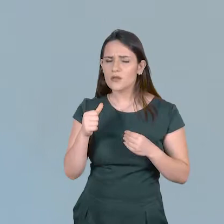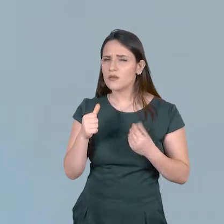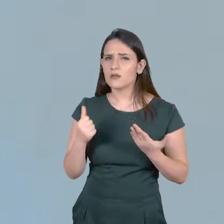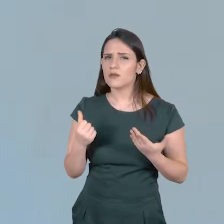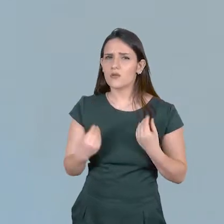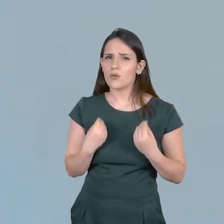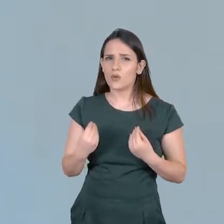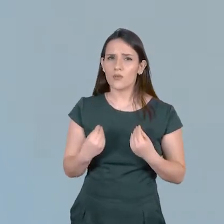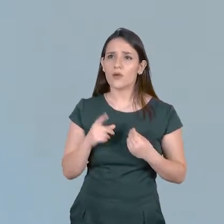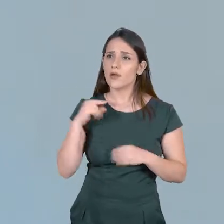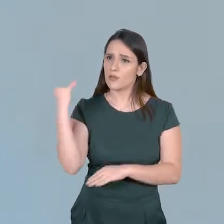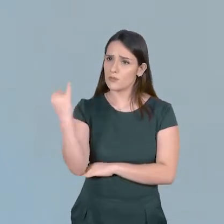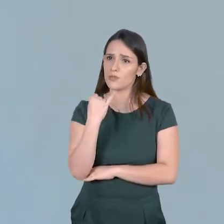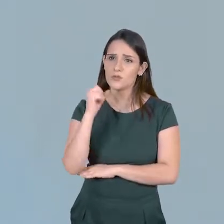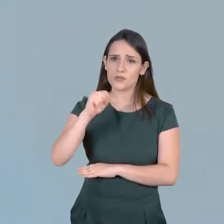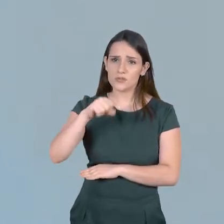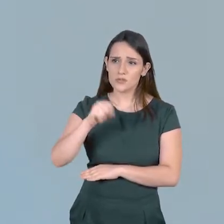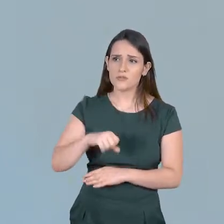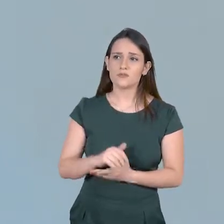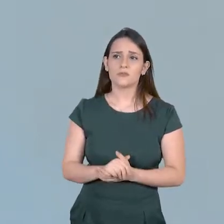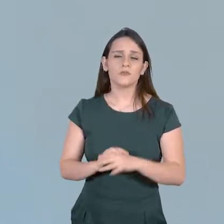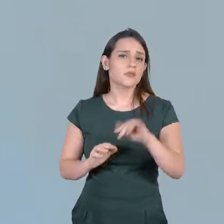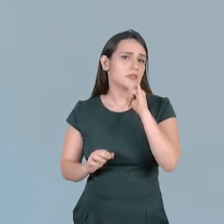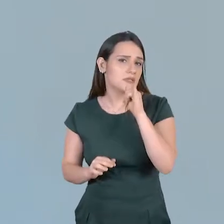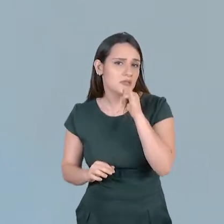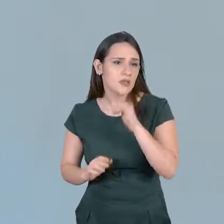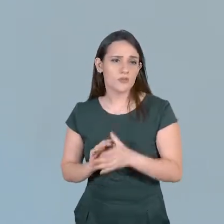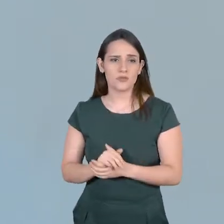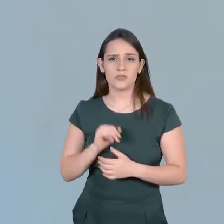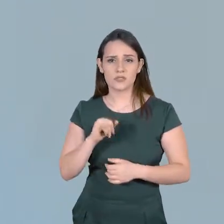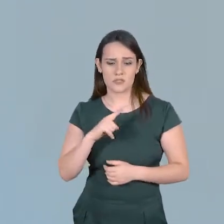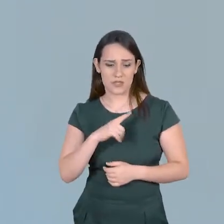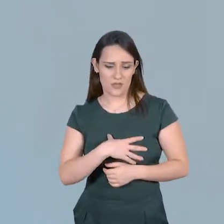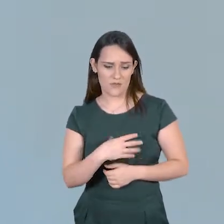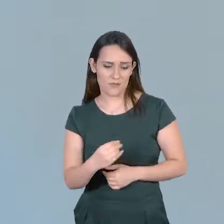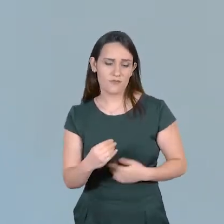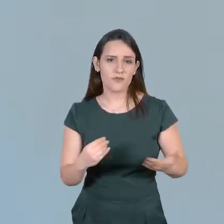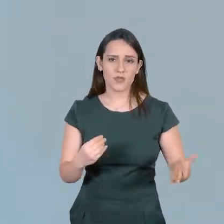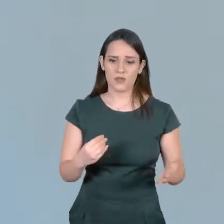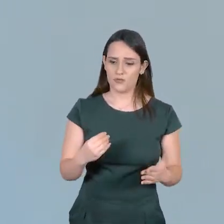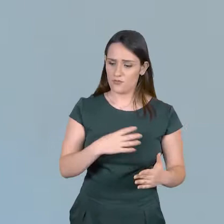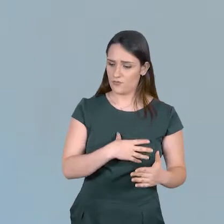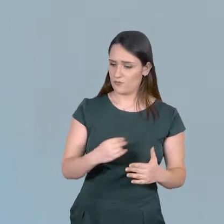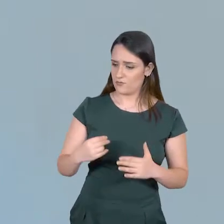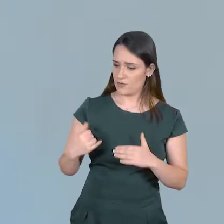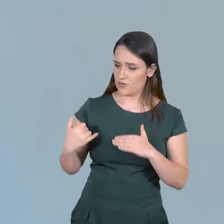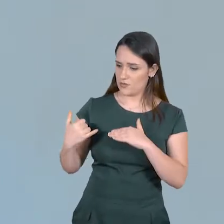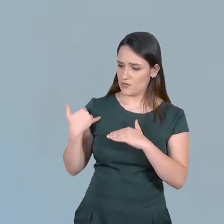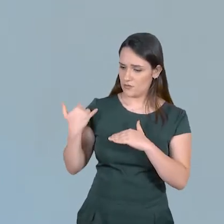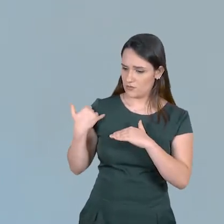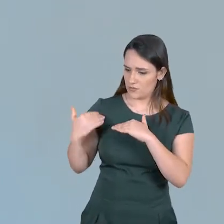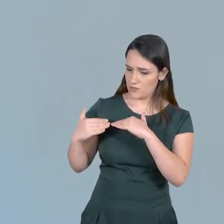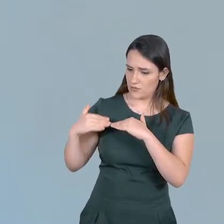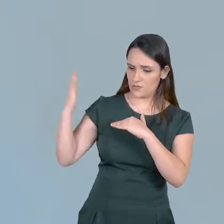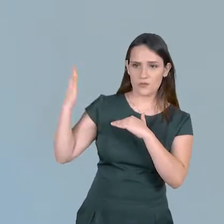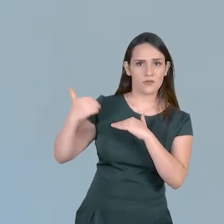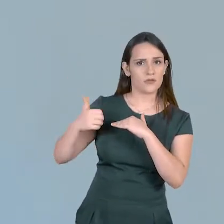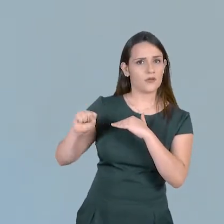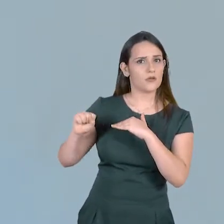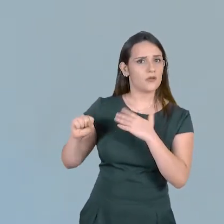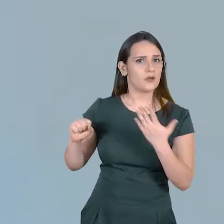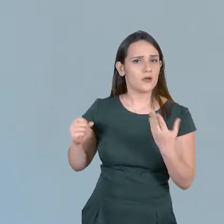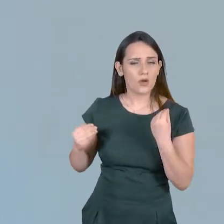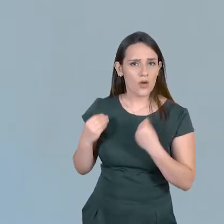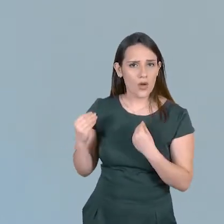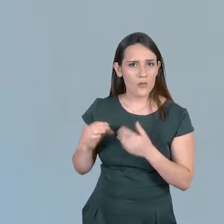muito preocupante. E aquelas que têm filhos, os filhos vão atingindo a idade, aquela cota não integra mais a pensão. Hoje